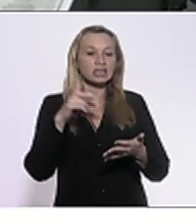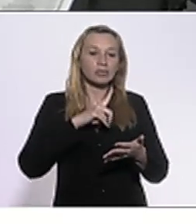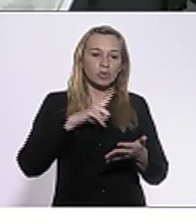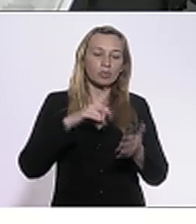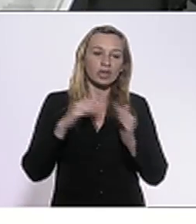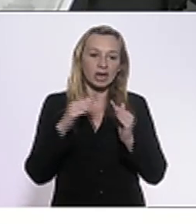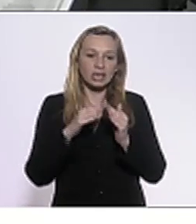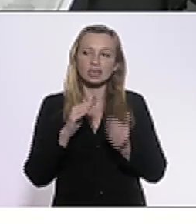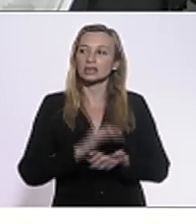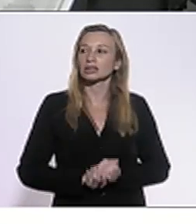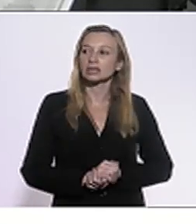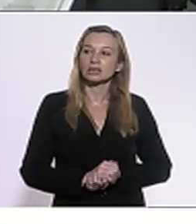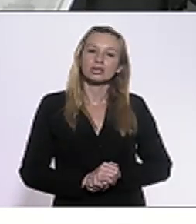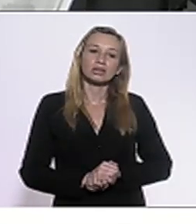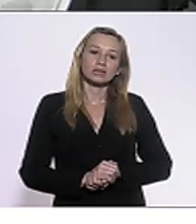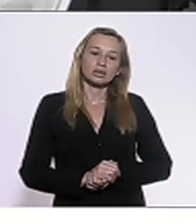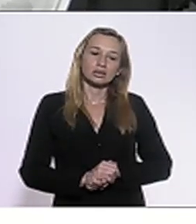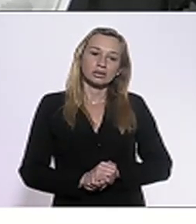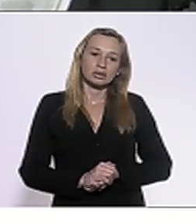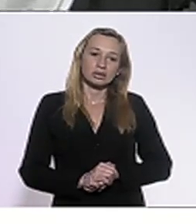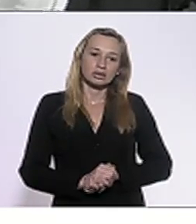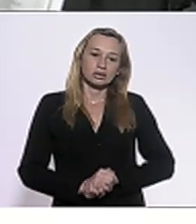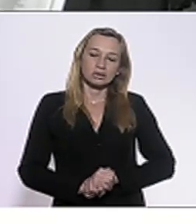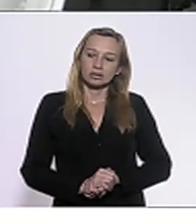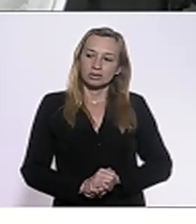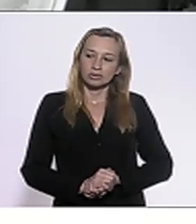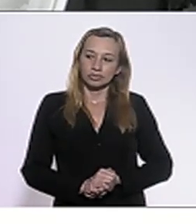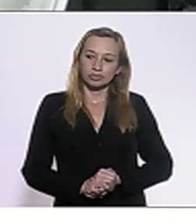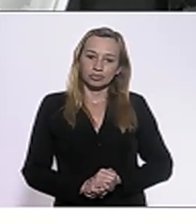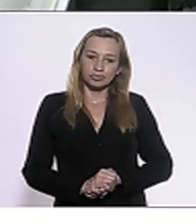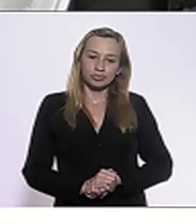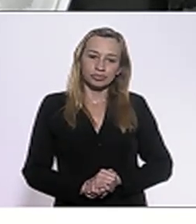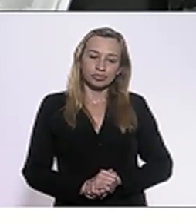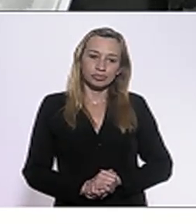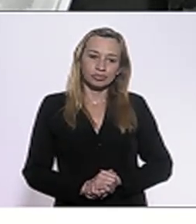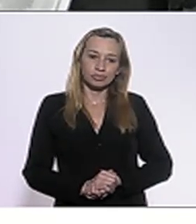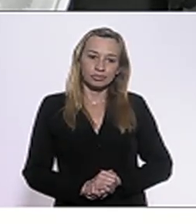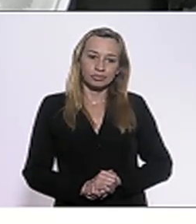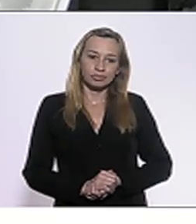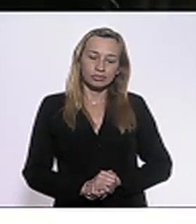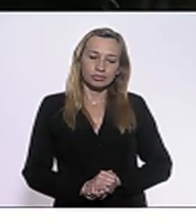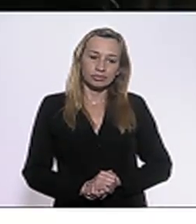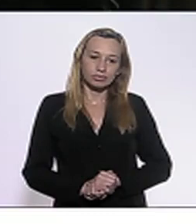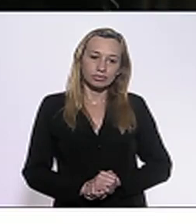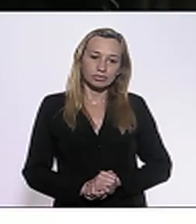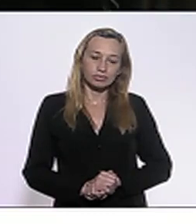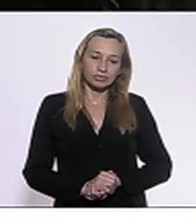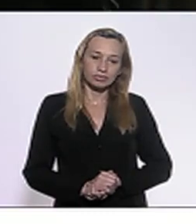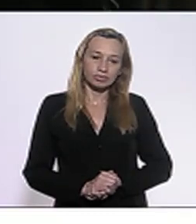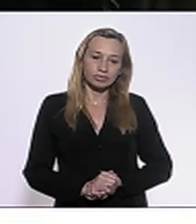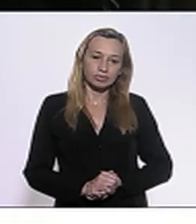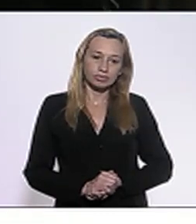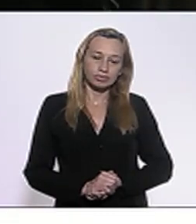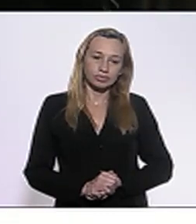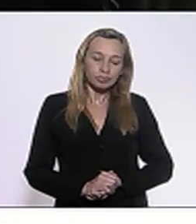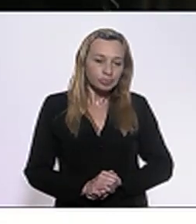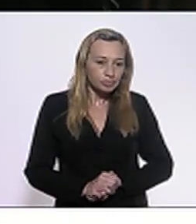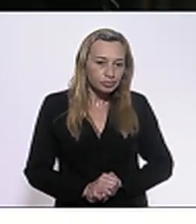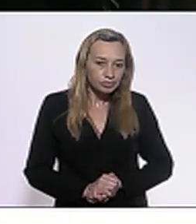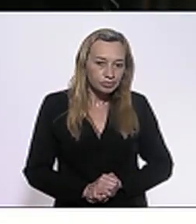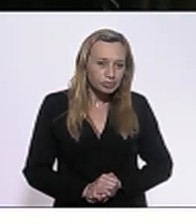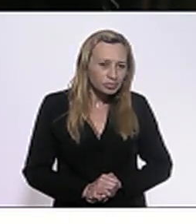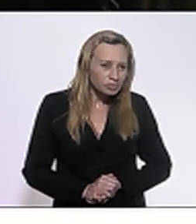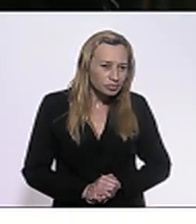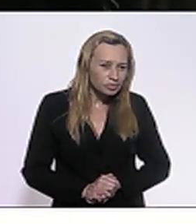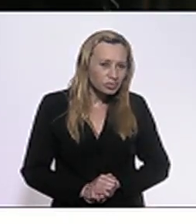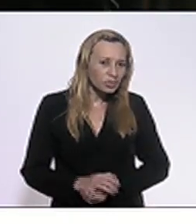casa. Não, está paradinho, se for apresentado, está paradinho. Se vale a pena botar o tema em discussão, a gente pode, mas a